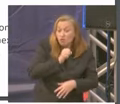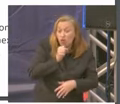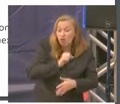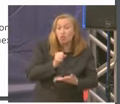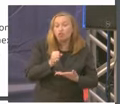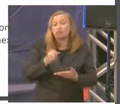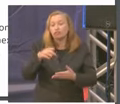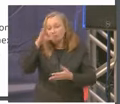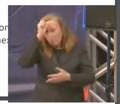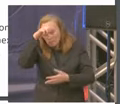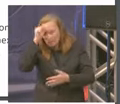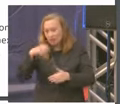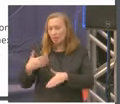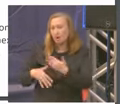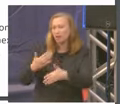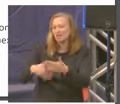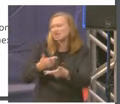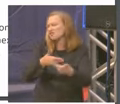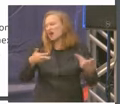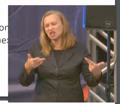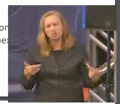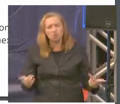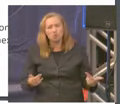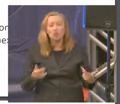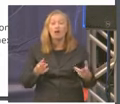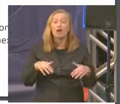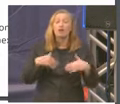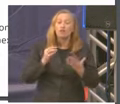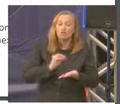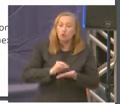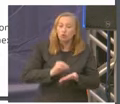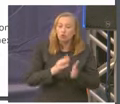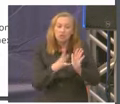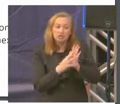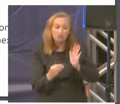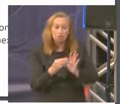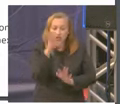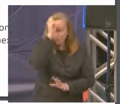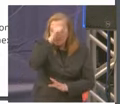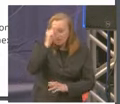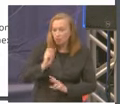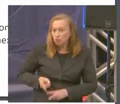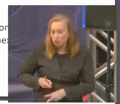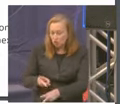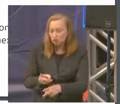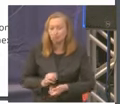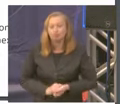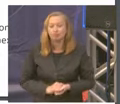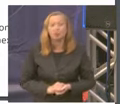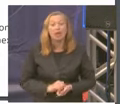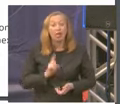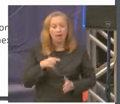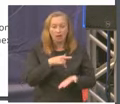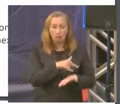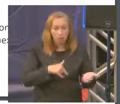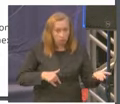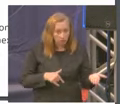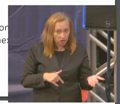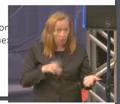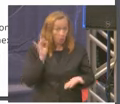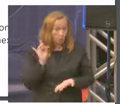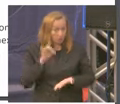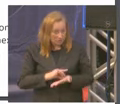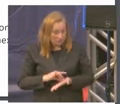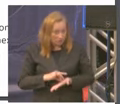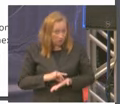longo da vida. Tem muito mais coisa aí, faltou essa lógica do modelo de aprendizado contínuo e constante. Esse é o documento oficial